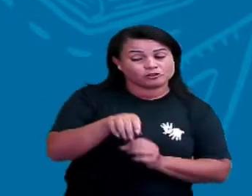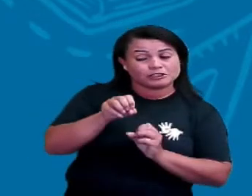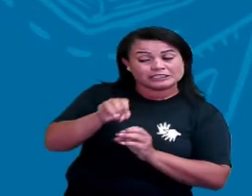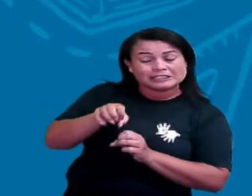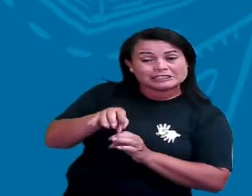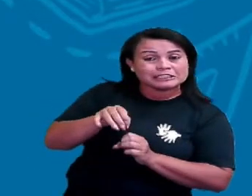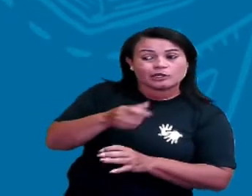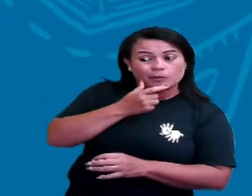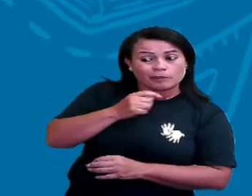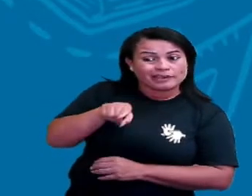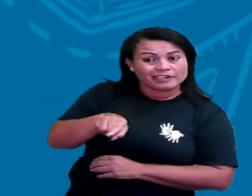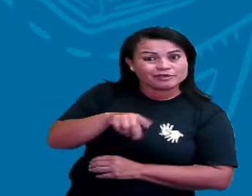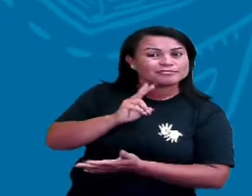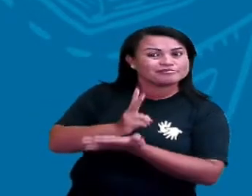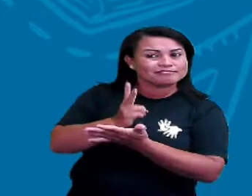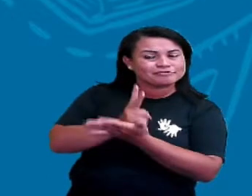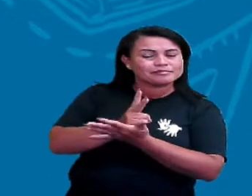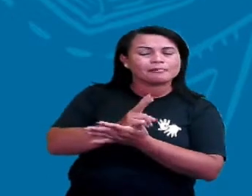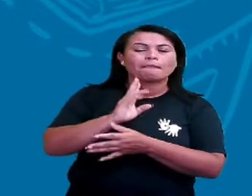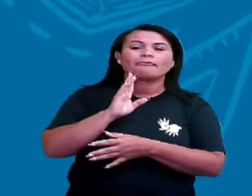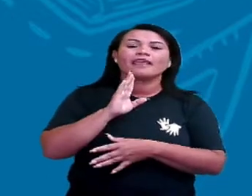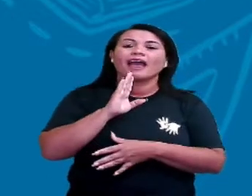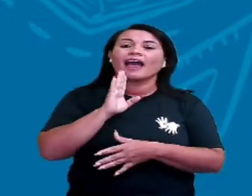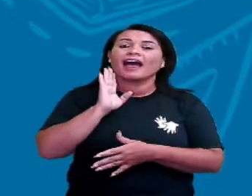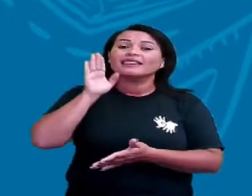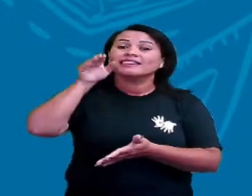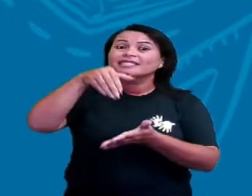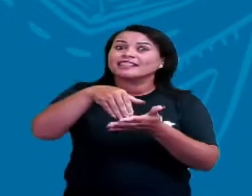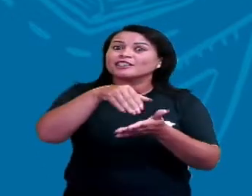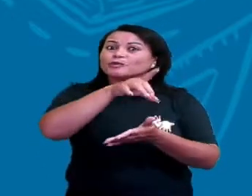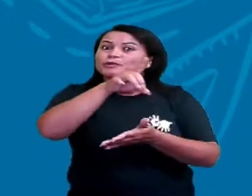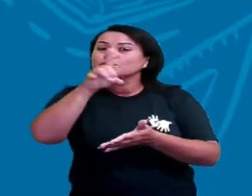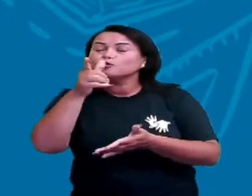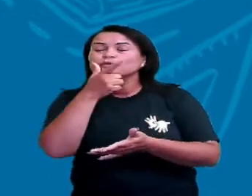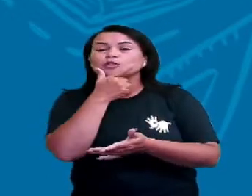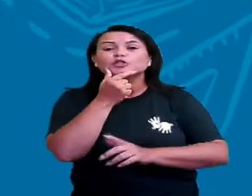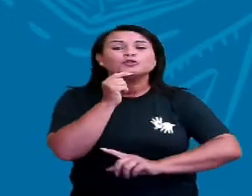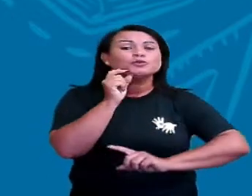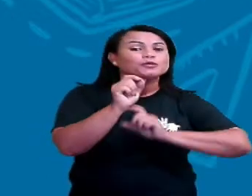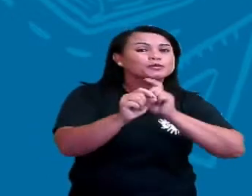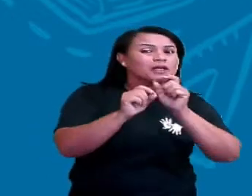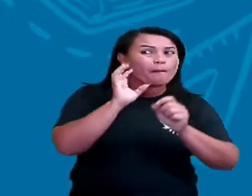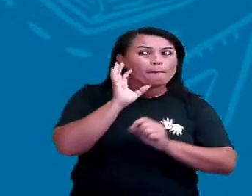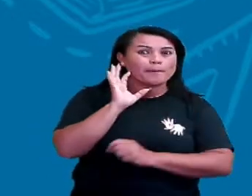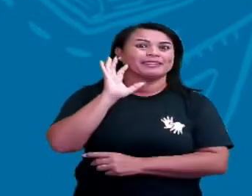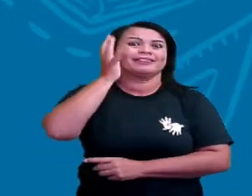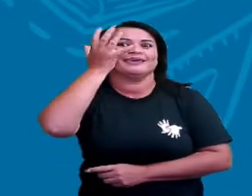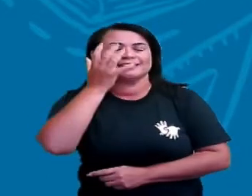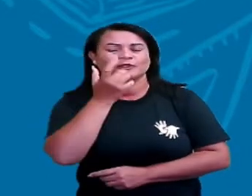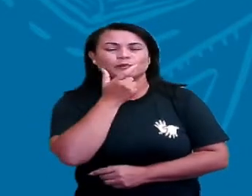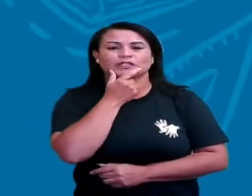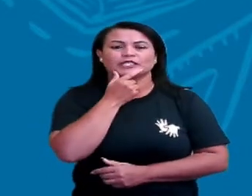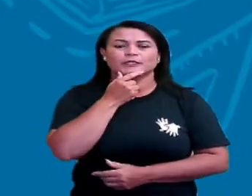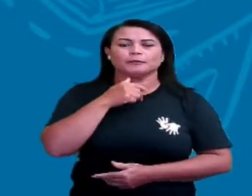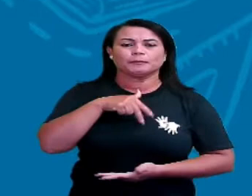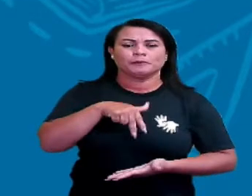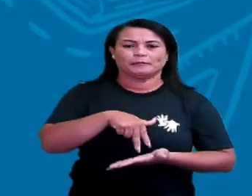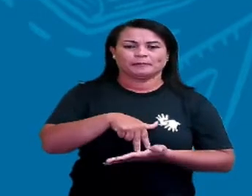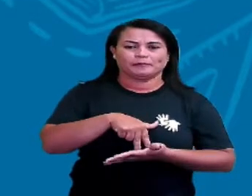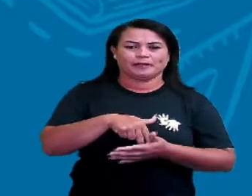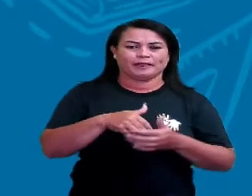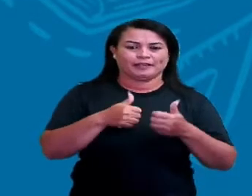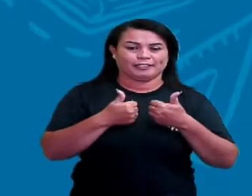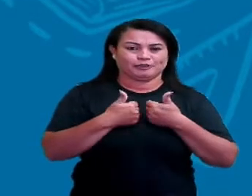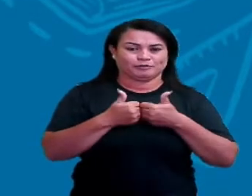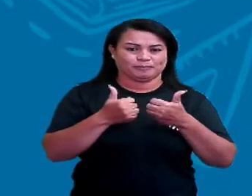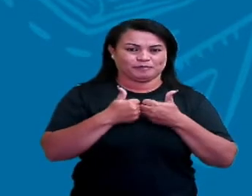continuou ensinando Joãozinho. Até que um dia Joãozinho estava lá, né, no ponto do ônibus para